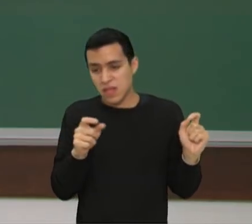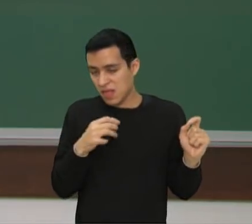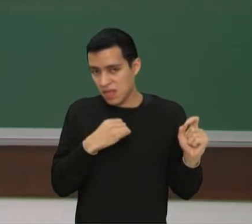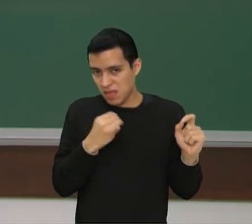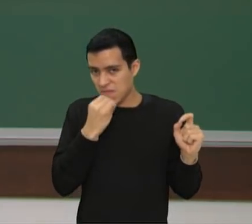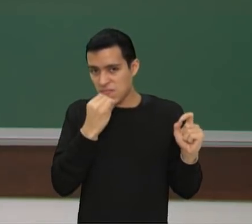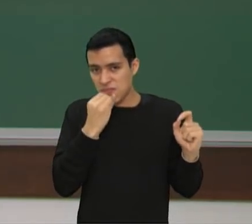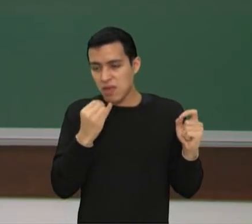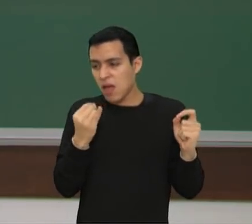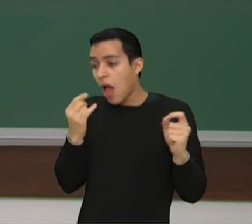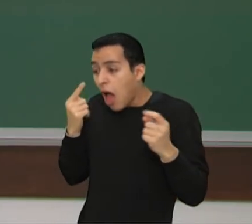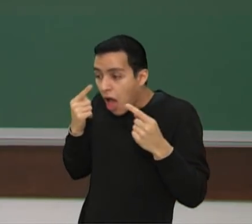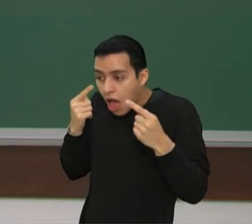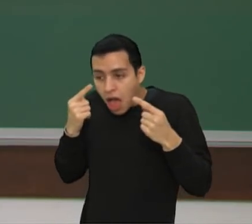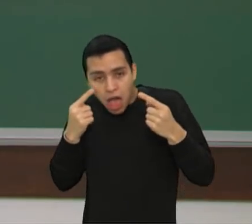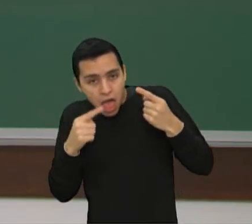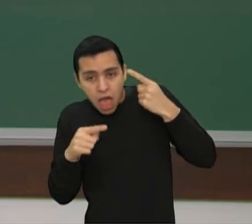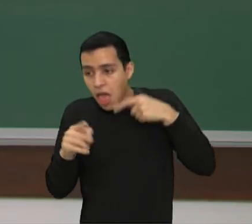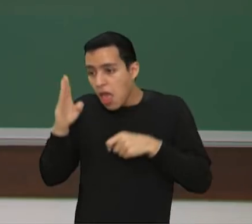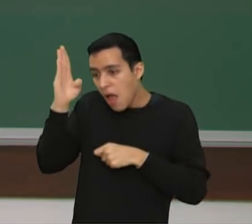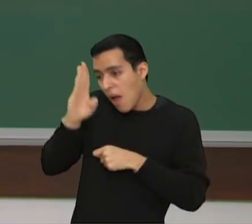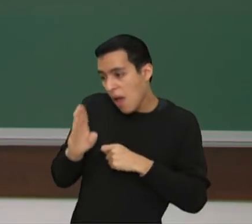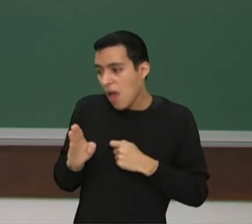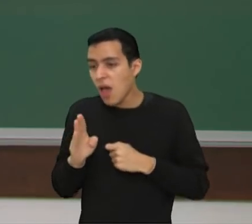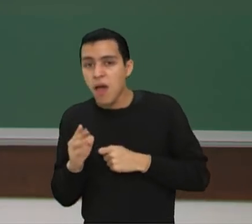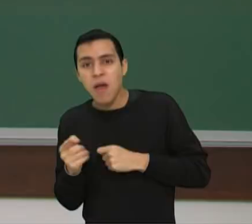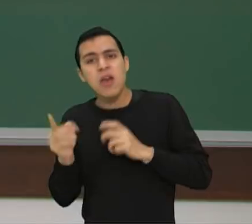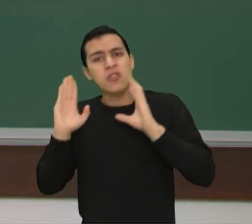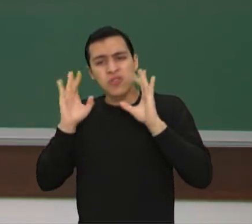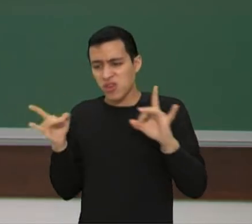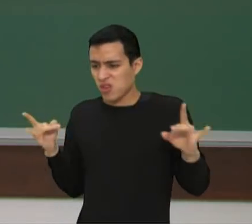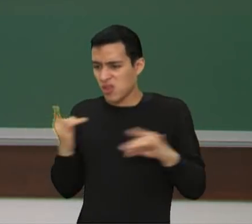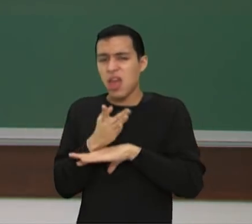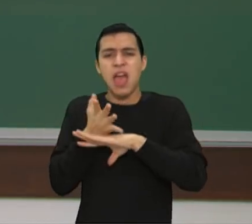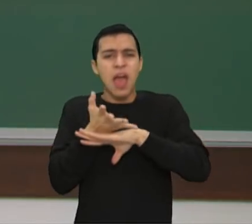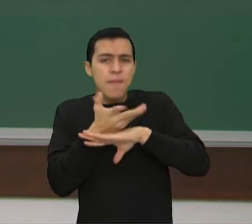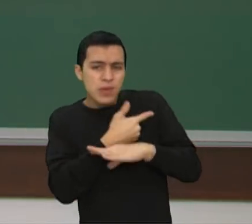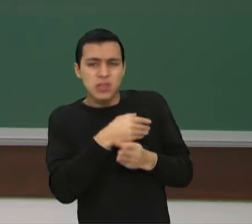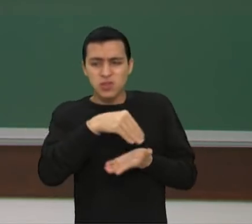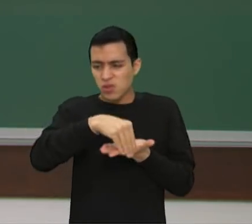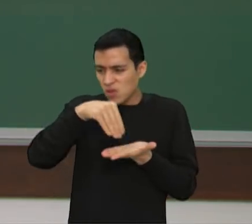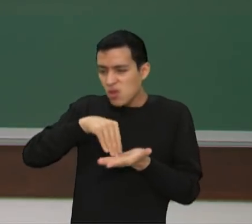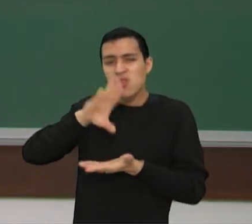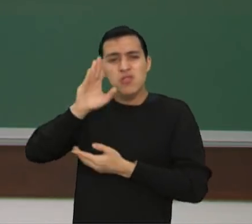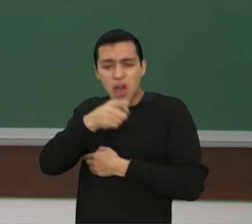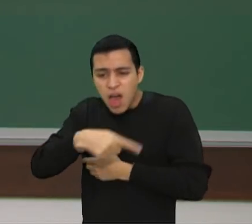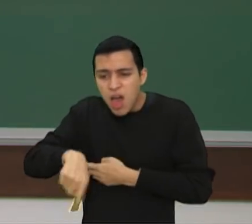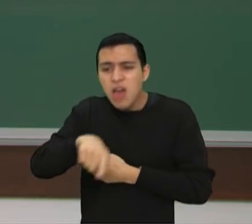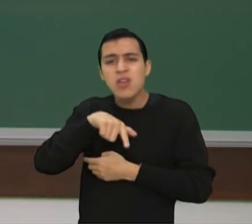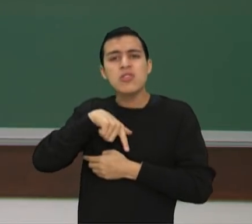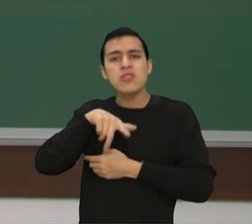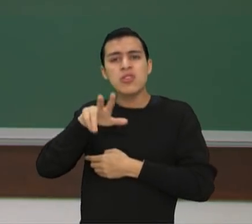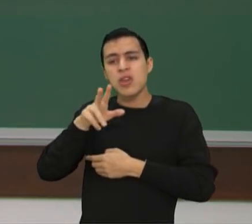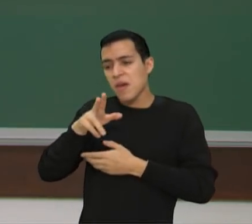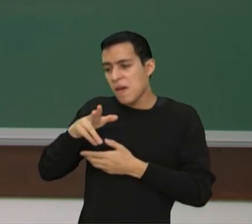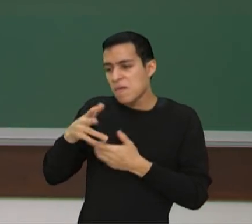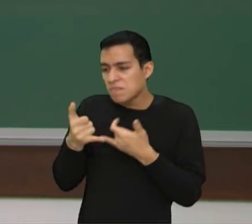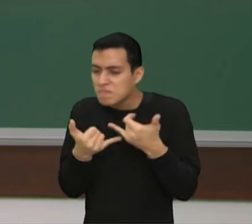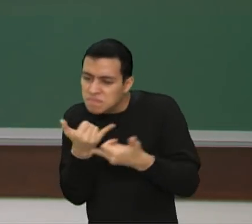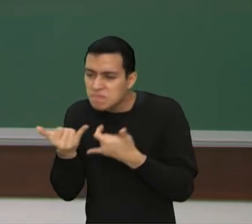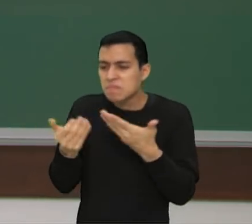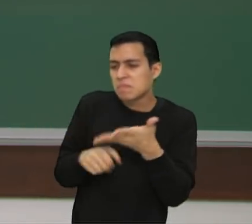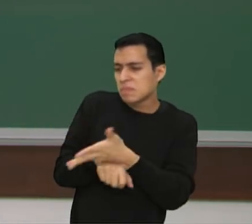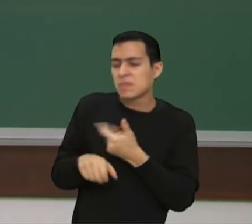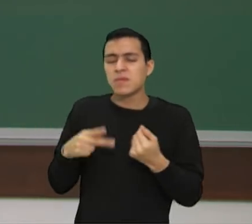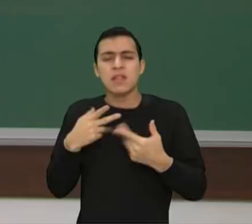descoberta do Brasil, eles já tinham essas habilidades de jogos de tabuleiro, já tinham essa curiosidade de fazer jogos de tabuleiros e já era